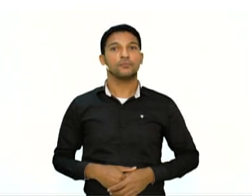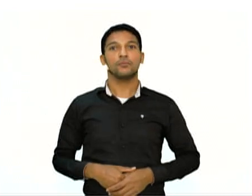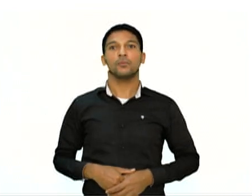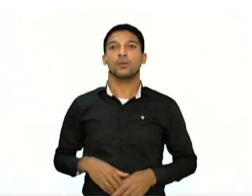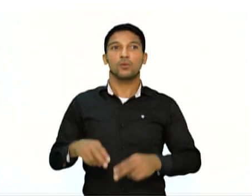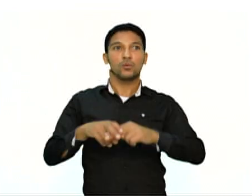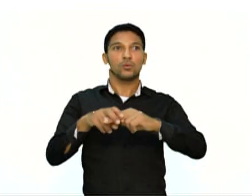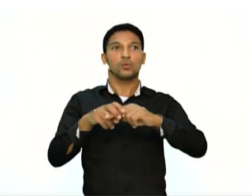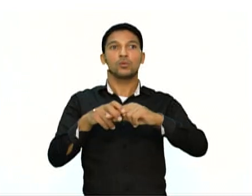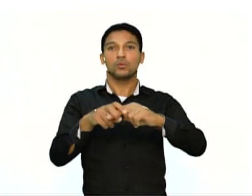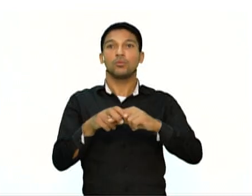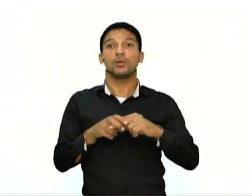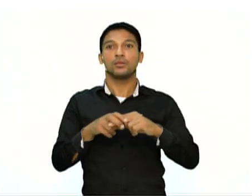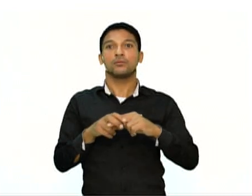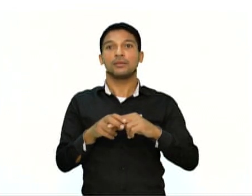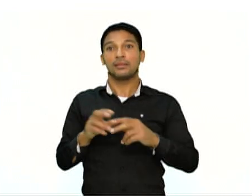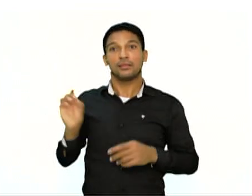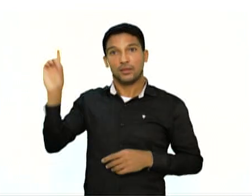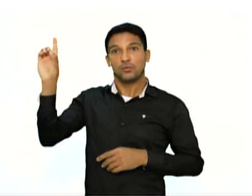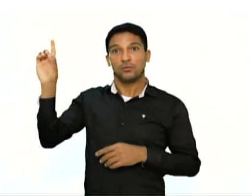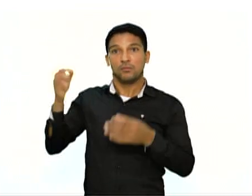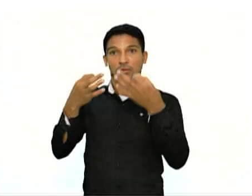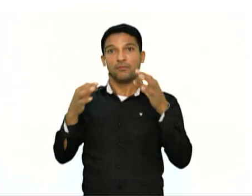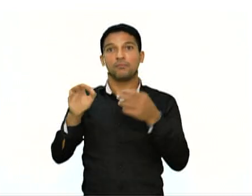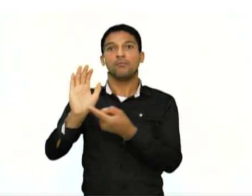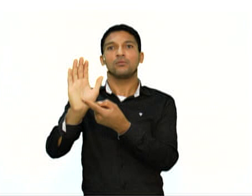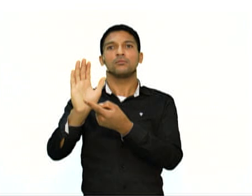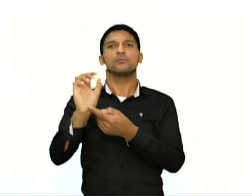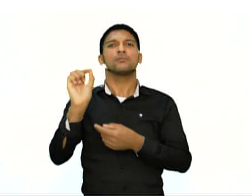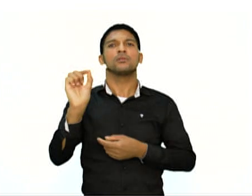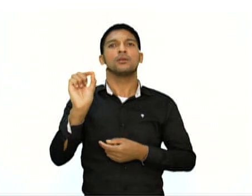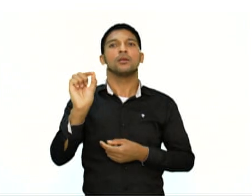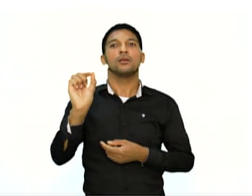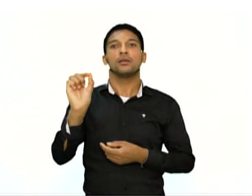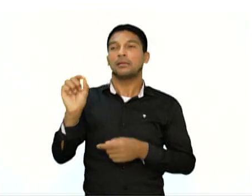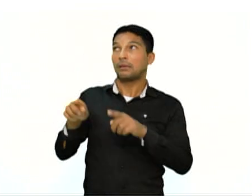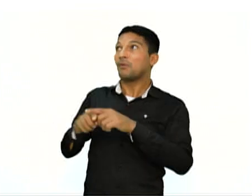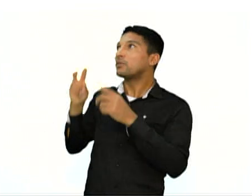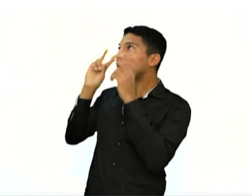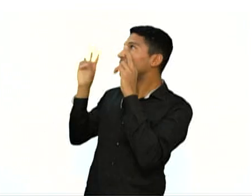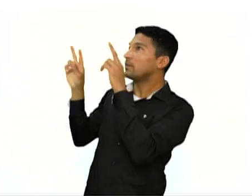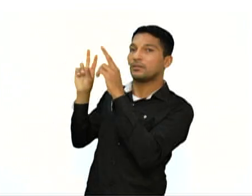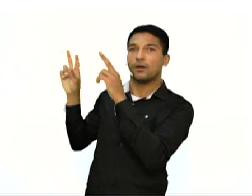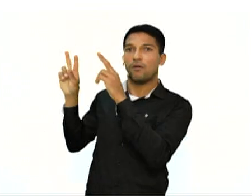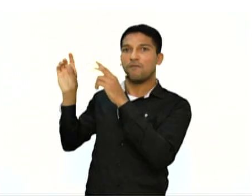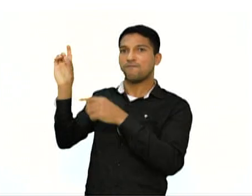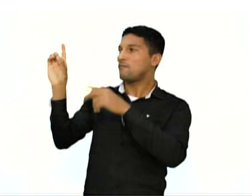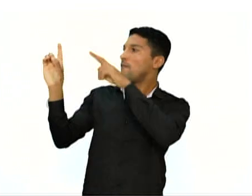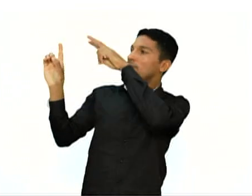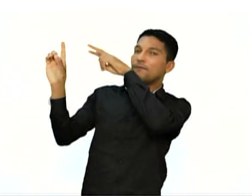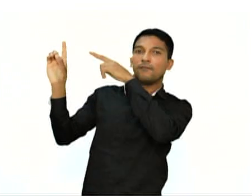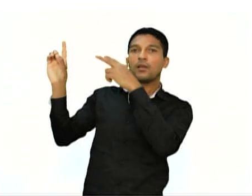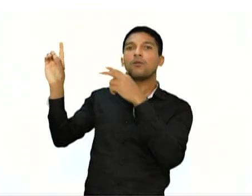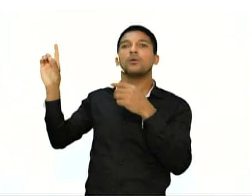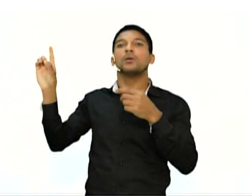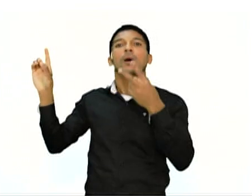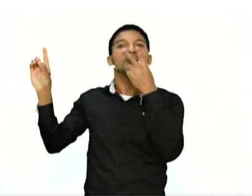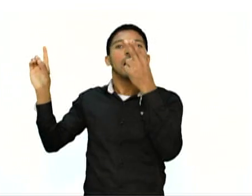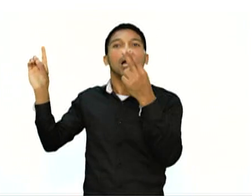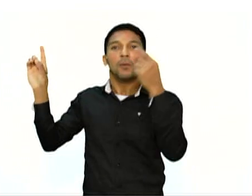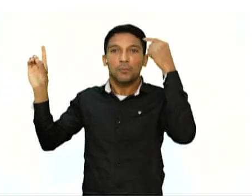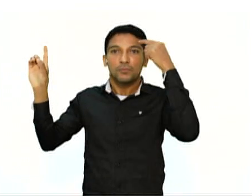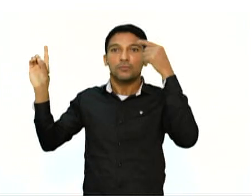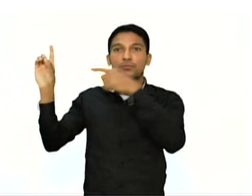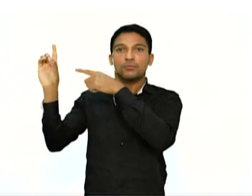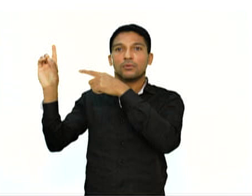e distintas são reais, ou seja, é a própria noção de Deus e o próprio percurso para provar, dar